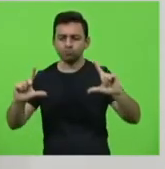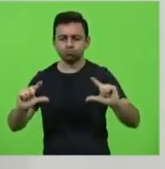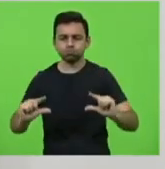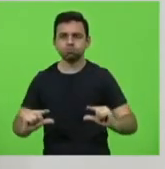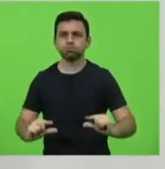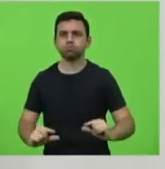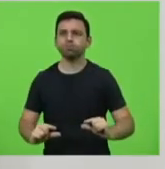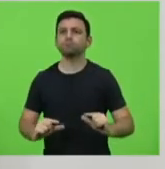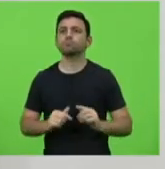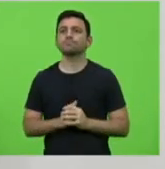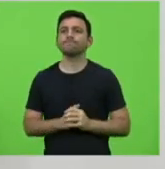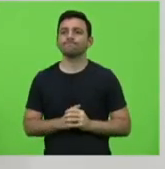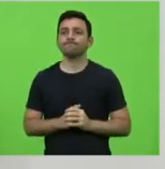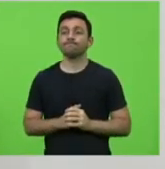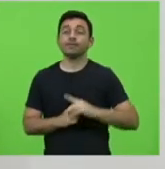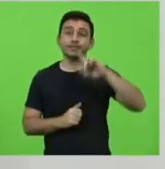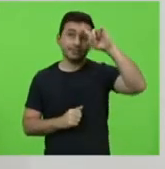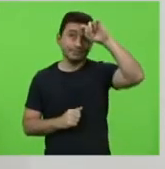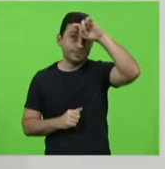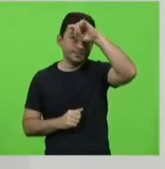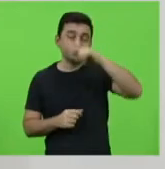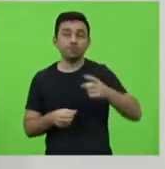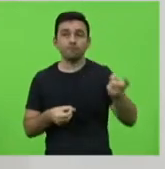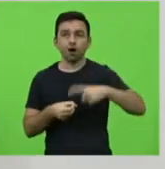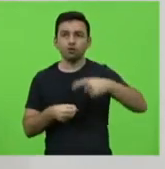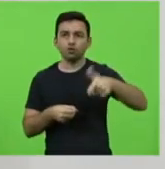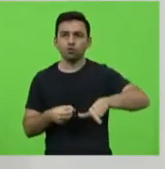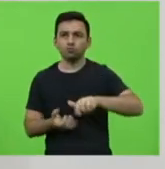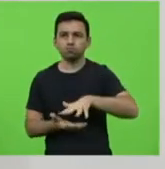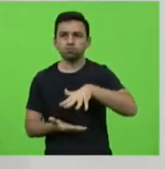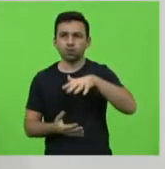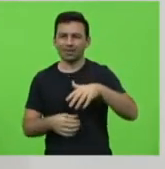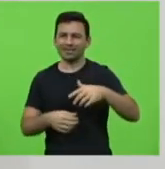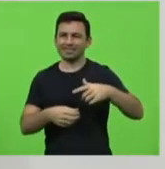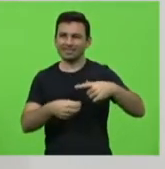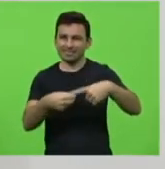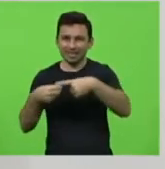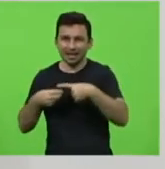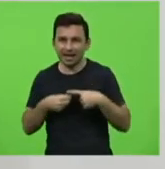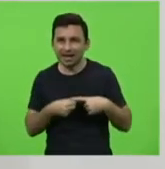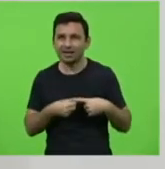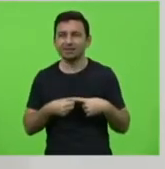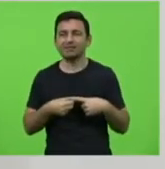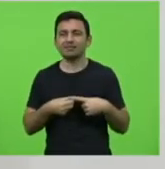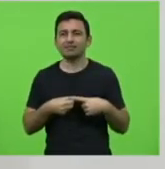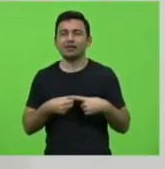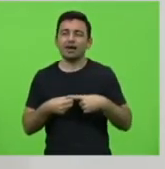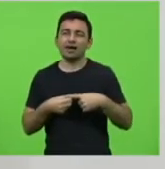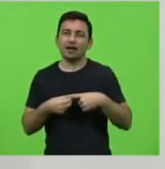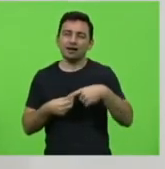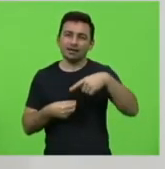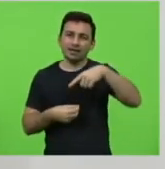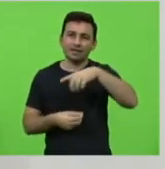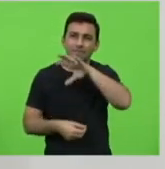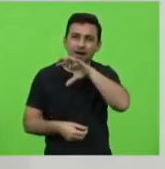E a dificuldade de abastecer perímetros urbanos, a população, abastecer animais, a dificuldade na